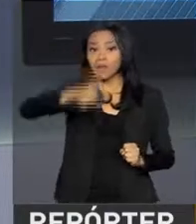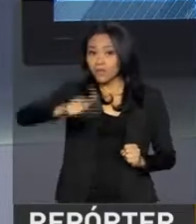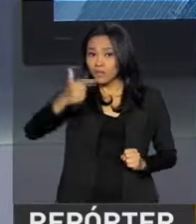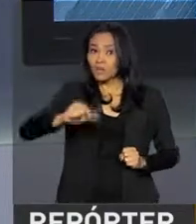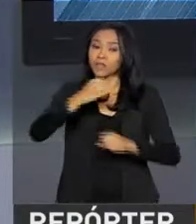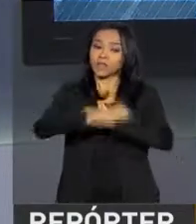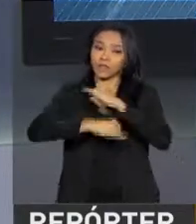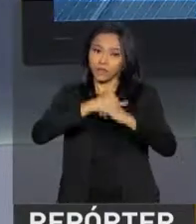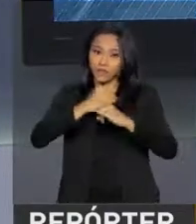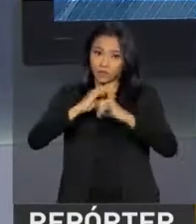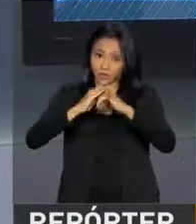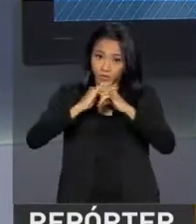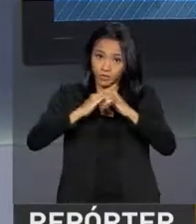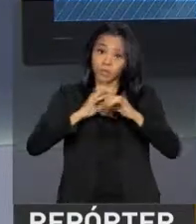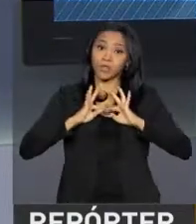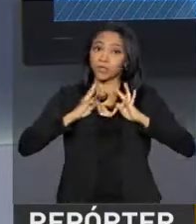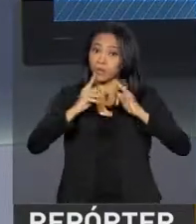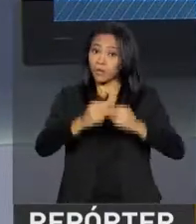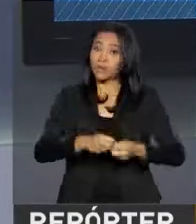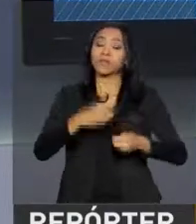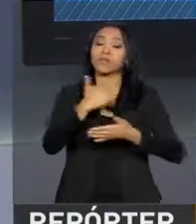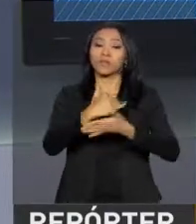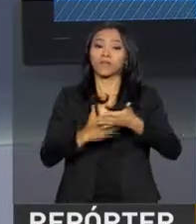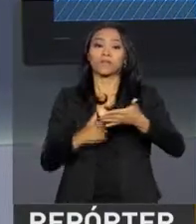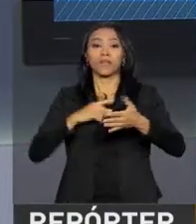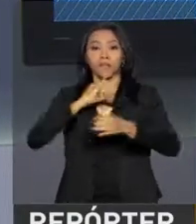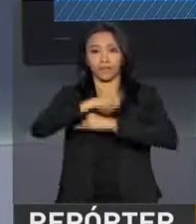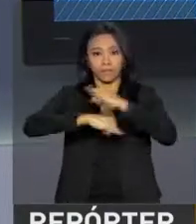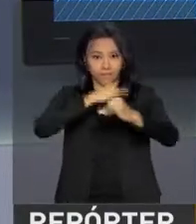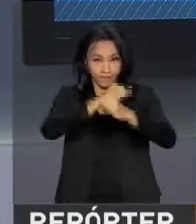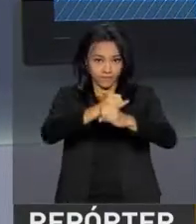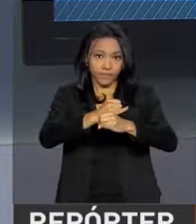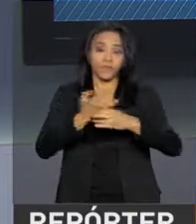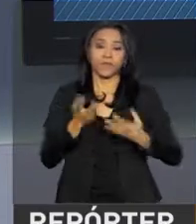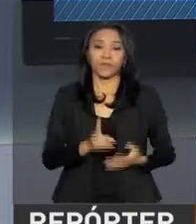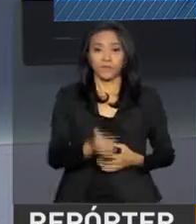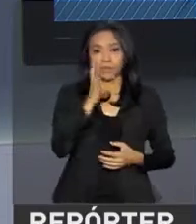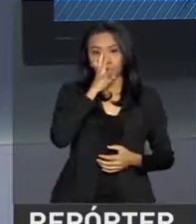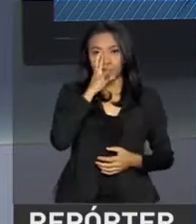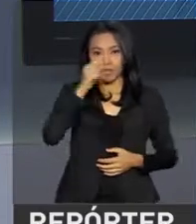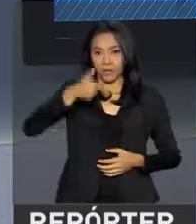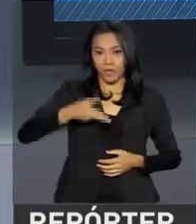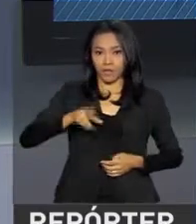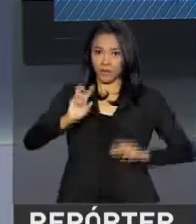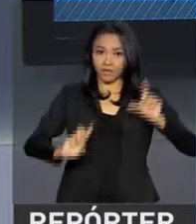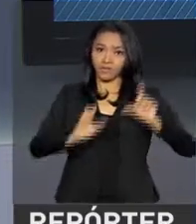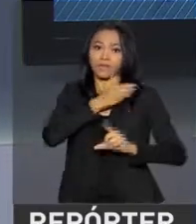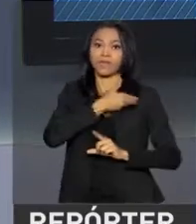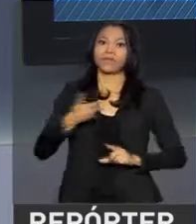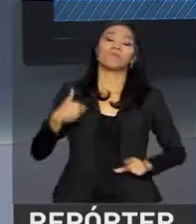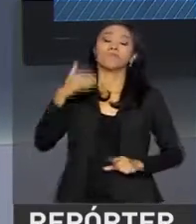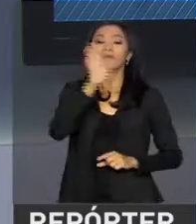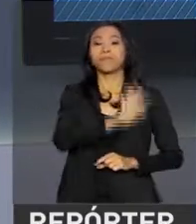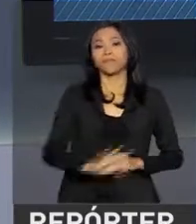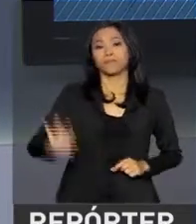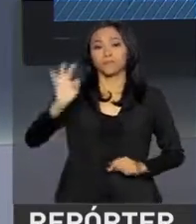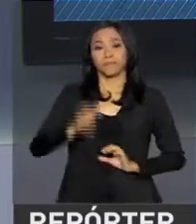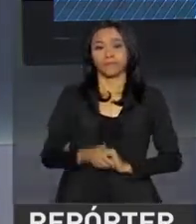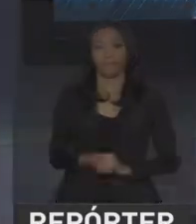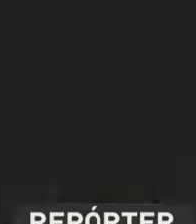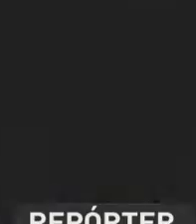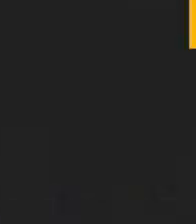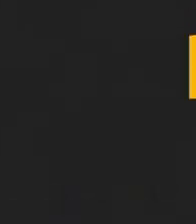youtube e toda a programação também está na página da nbr na internet continue na nbr a tv do governo federal